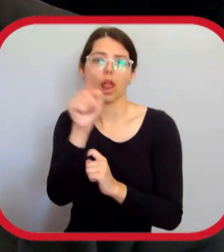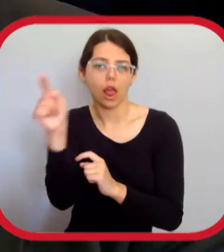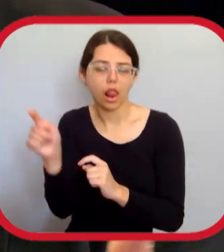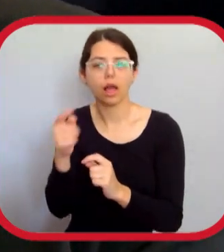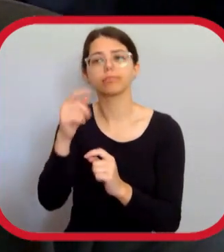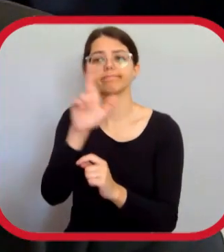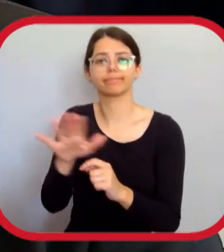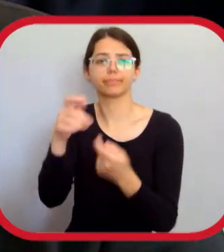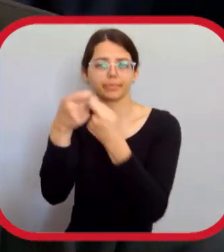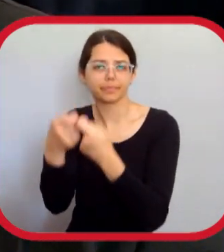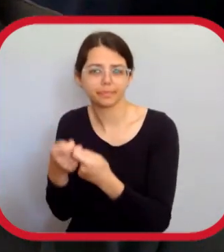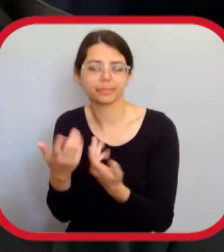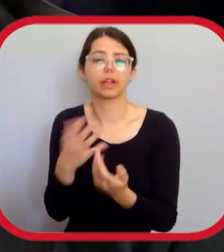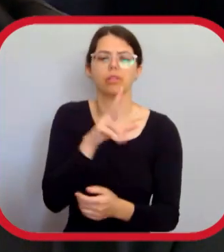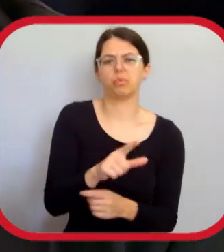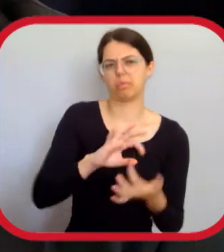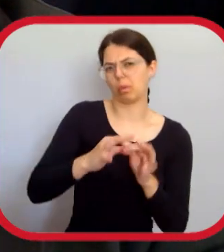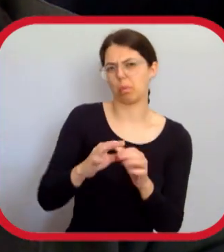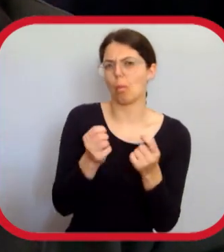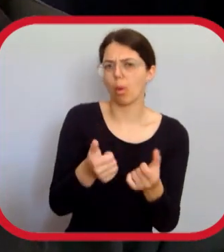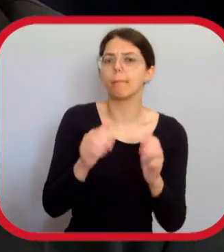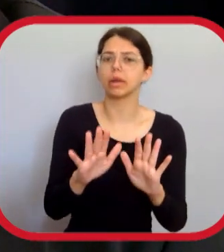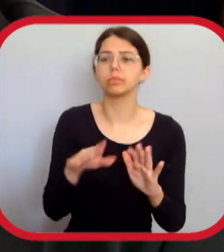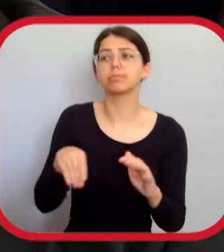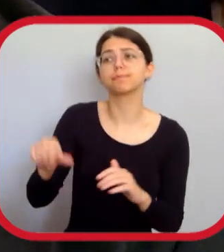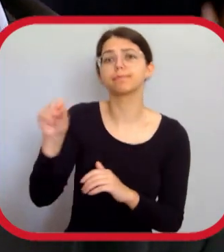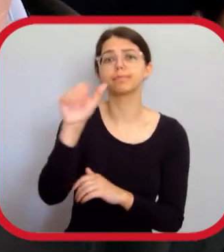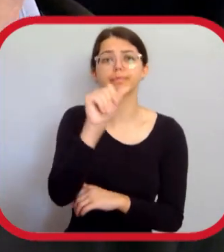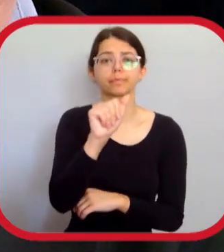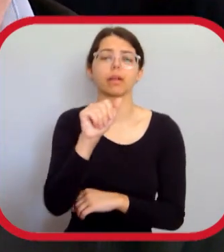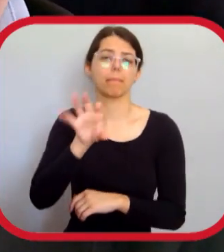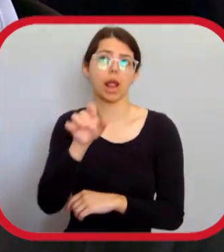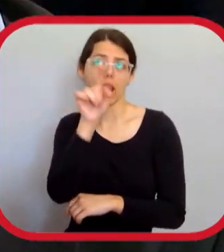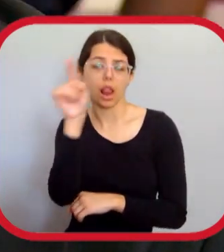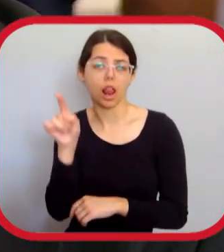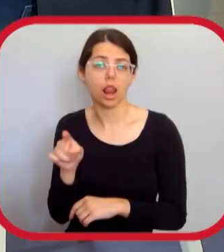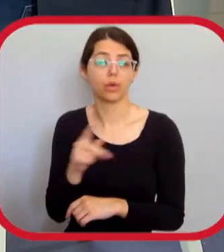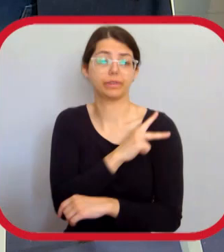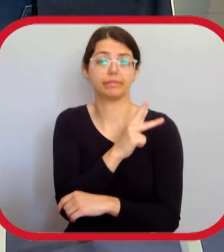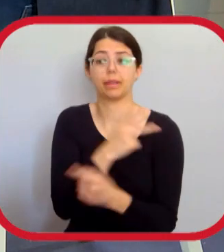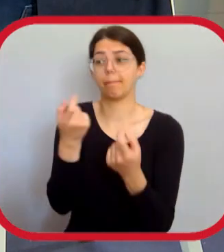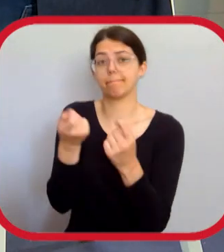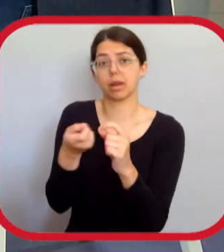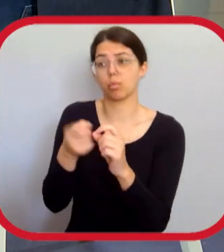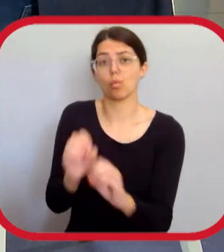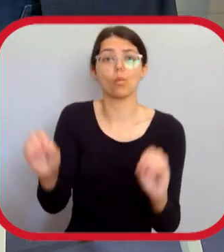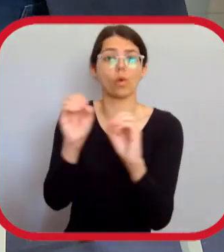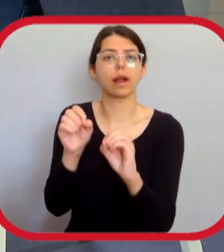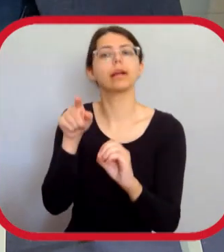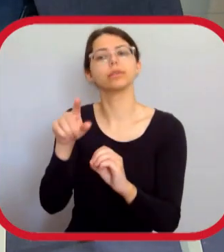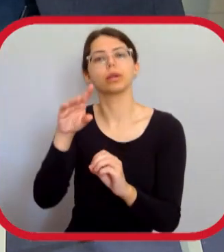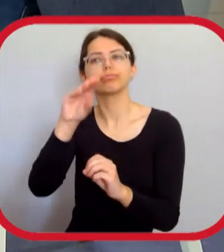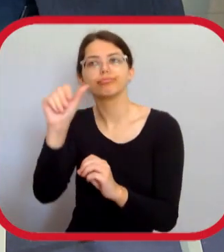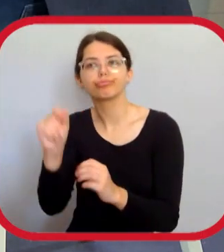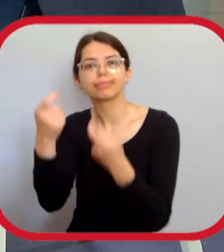se calhar em Lisboa não faz muito sentido, mas que em determinadas partes do país onde não há universidades